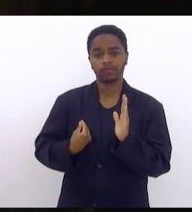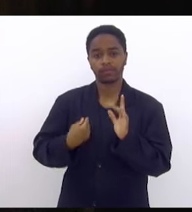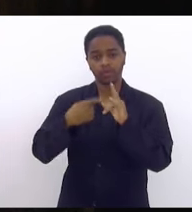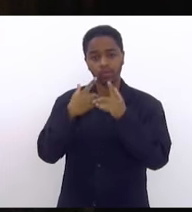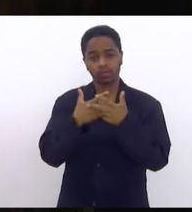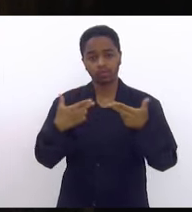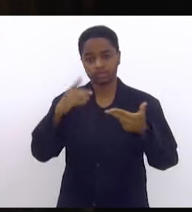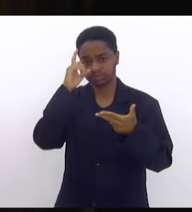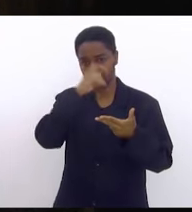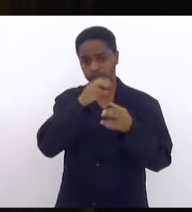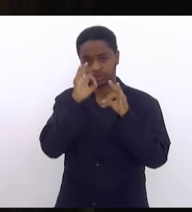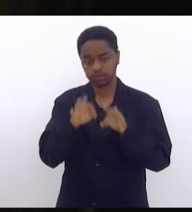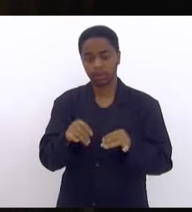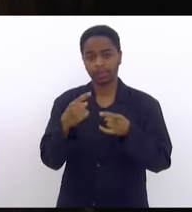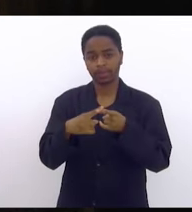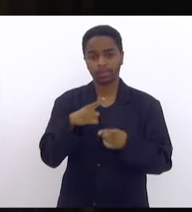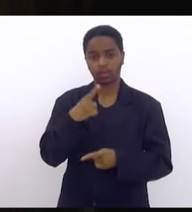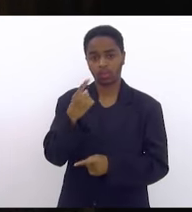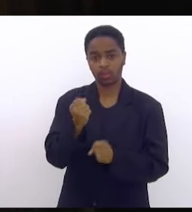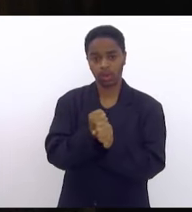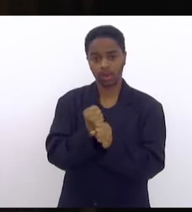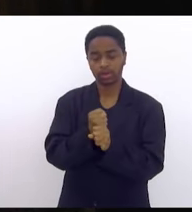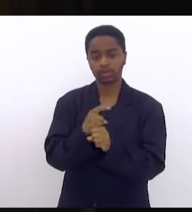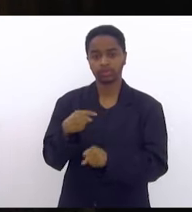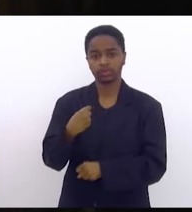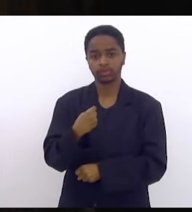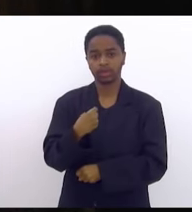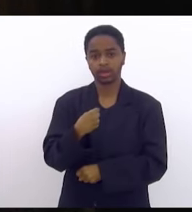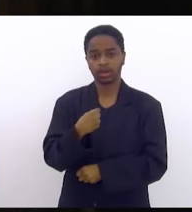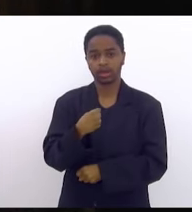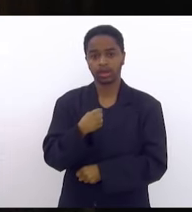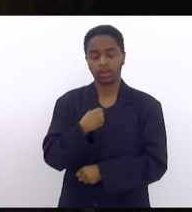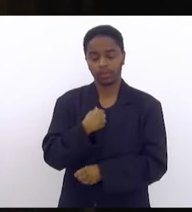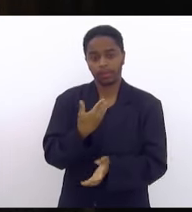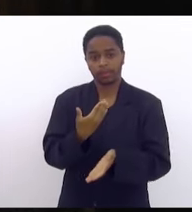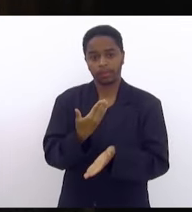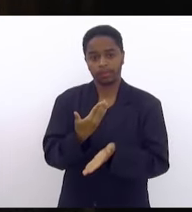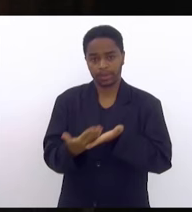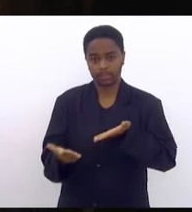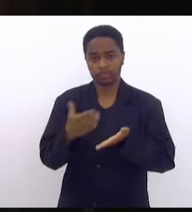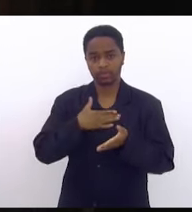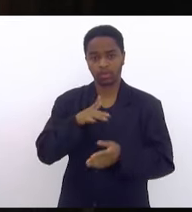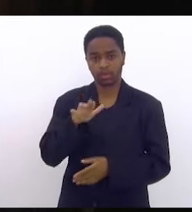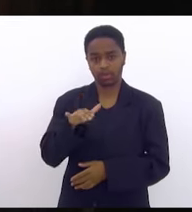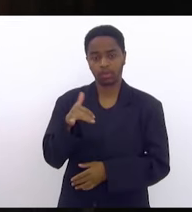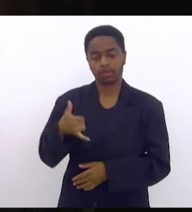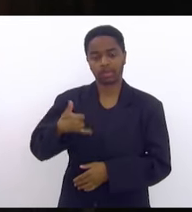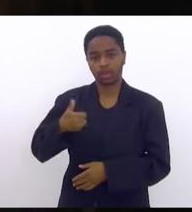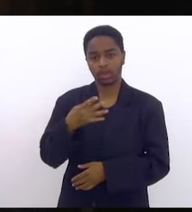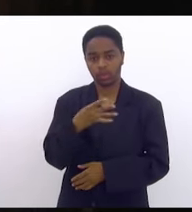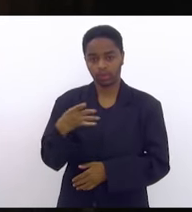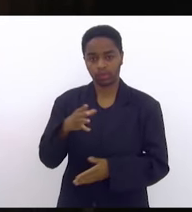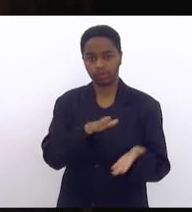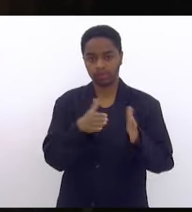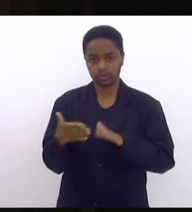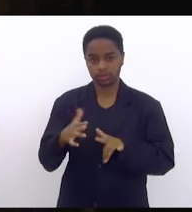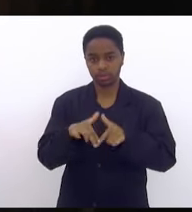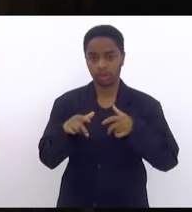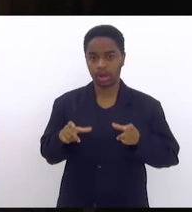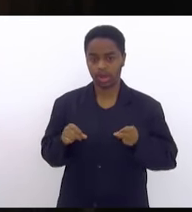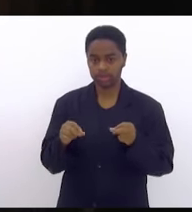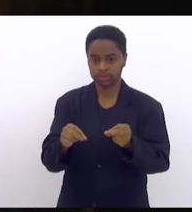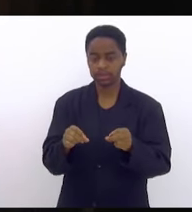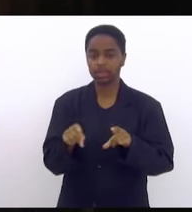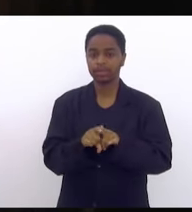né? Foi um ano que nós tivemos, eu tive a perda do meu irmão, com 44 anos, com câncer. Eu